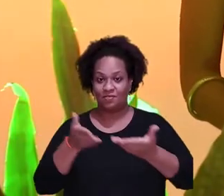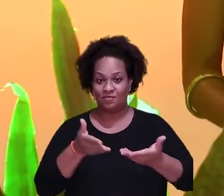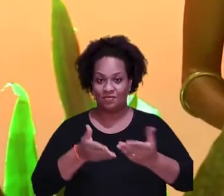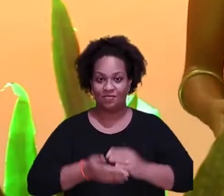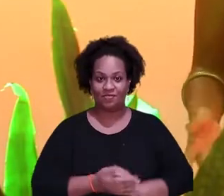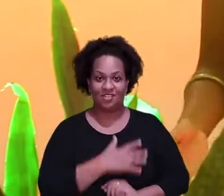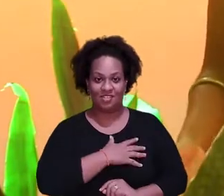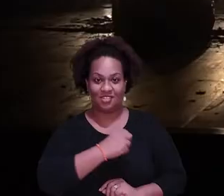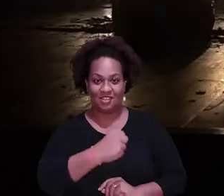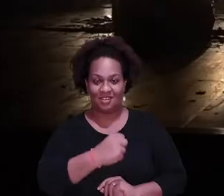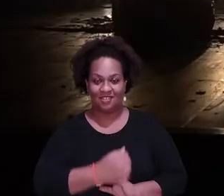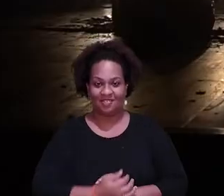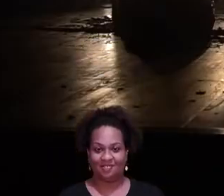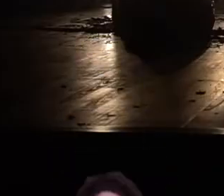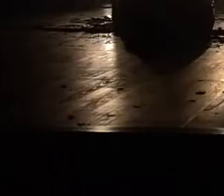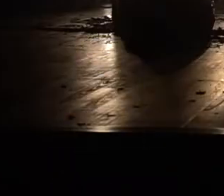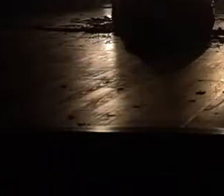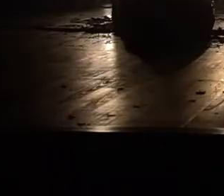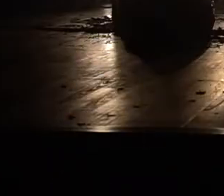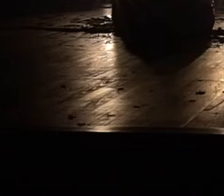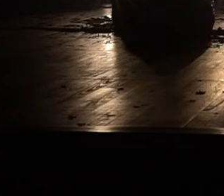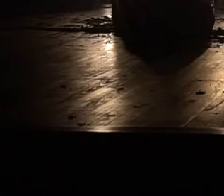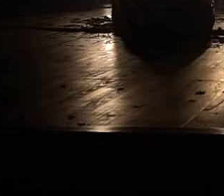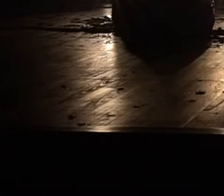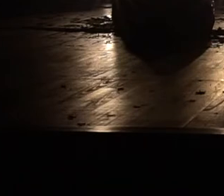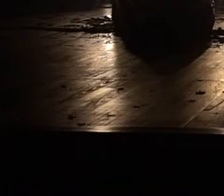vocês lá para ser babá orixalá fofinho axé